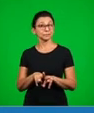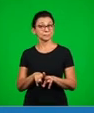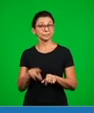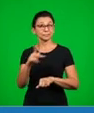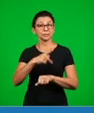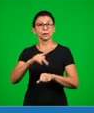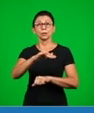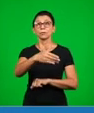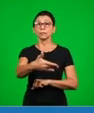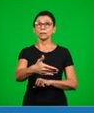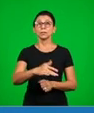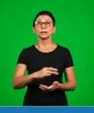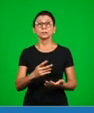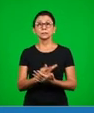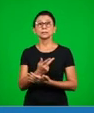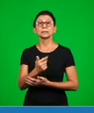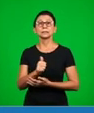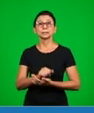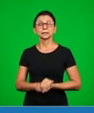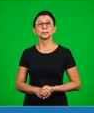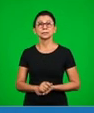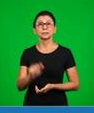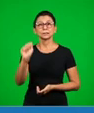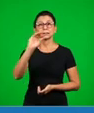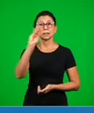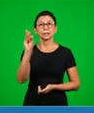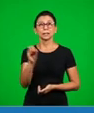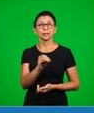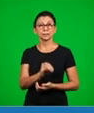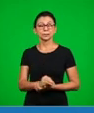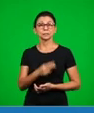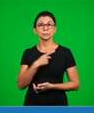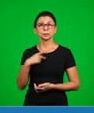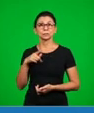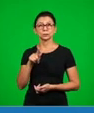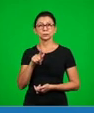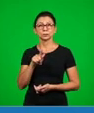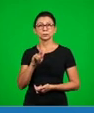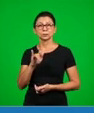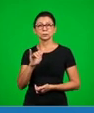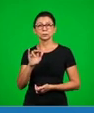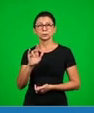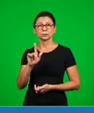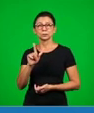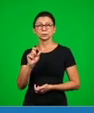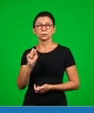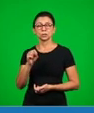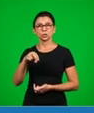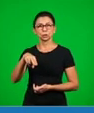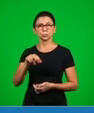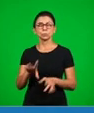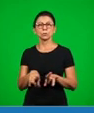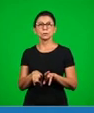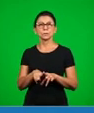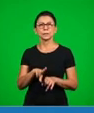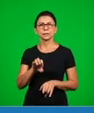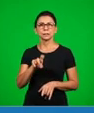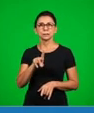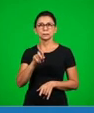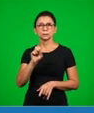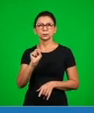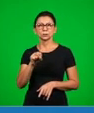um trabalho na África com o pastor Gilson e o pastor Edilson. Estiveram ali várias cidades na África,